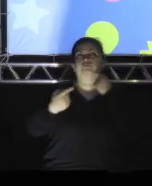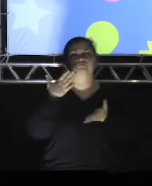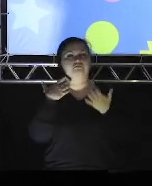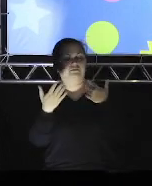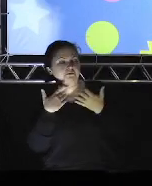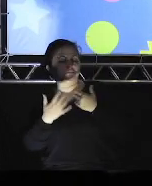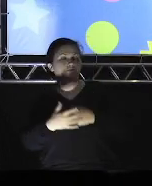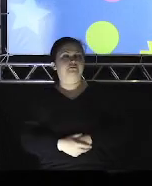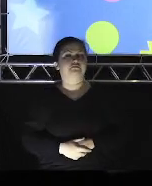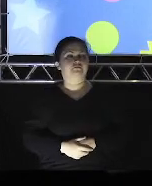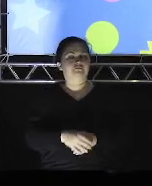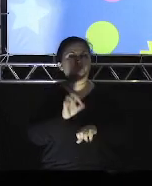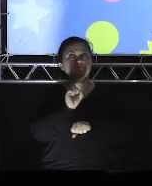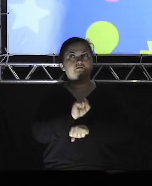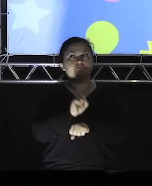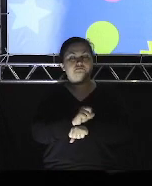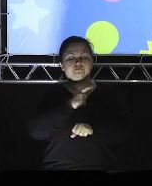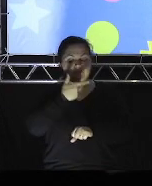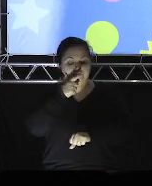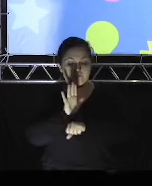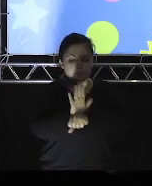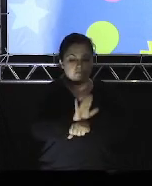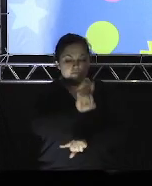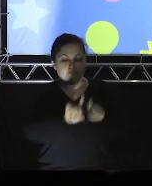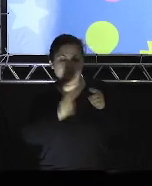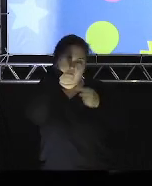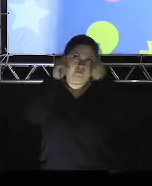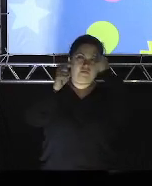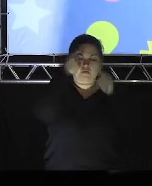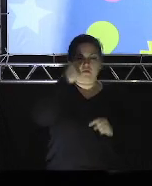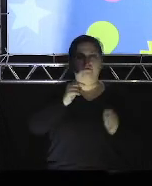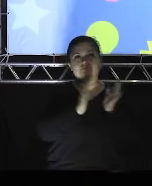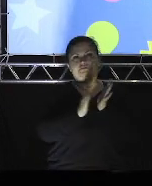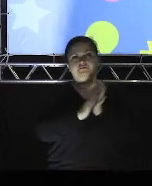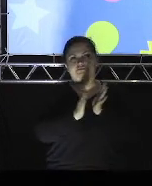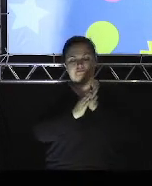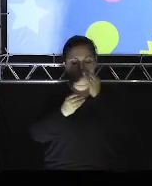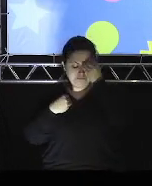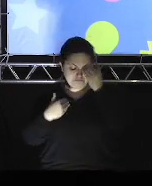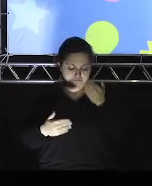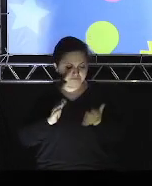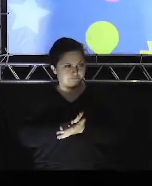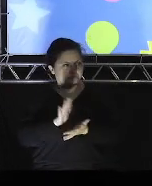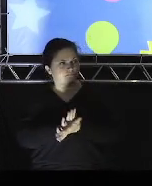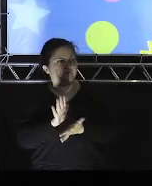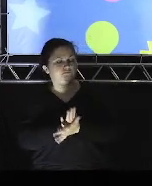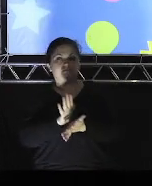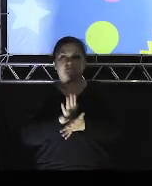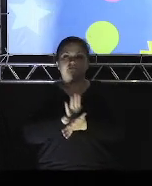papo e espero ter ajudado com algumas ideias aí. Valeu!